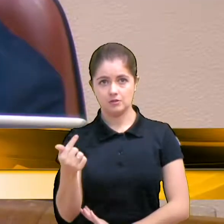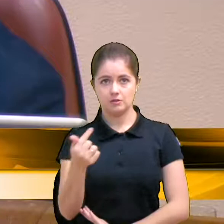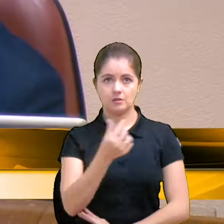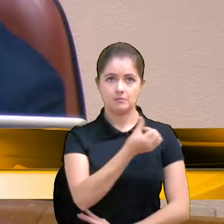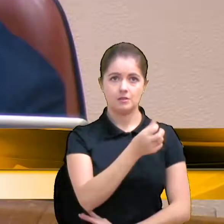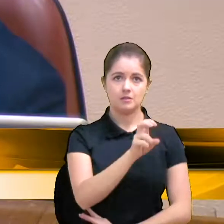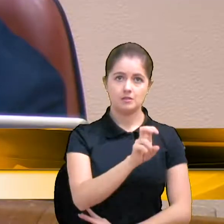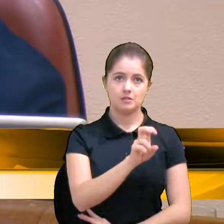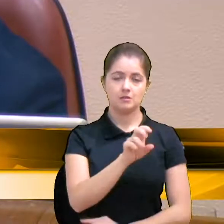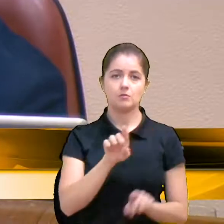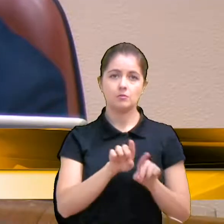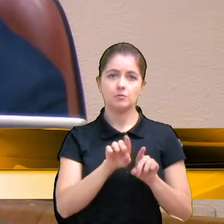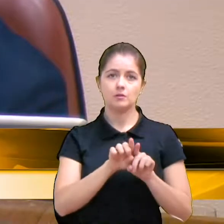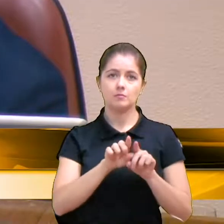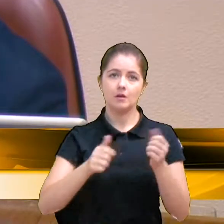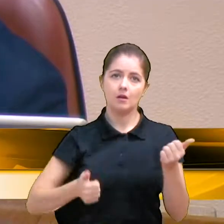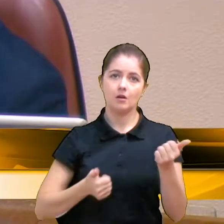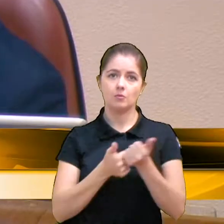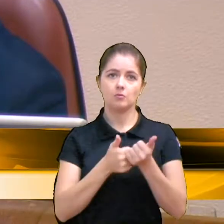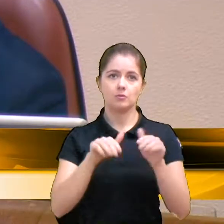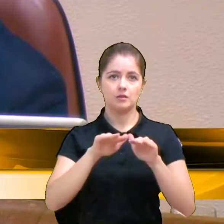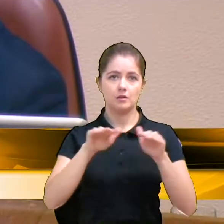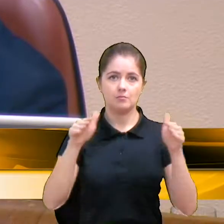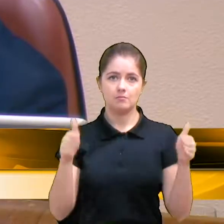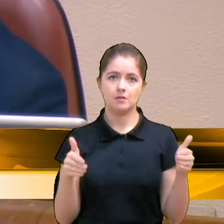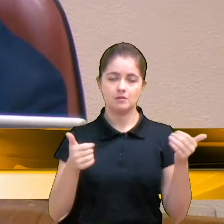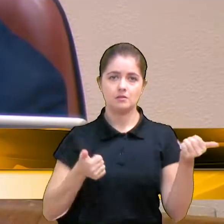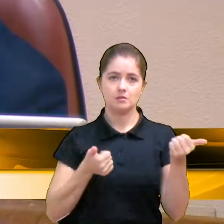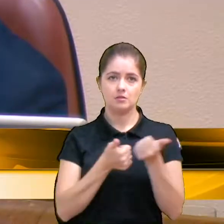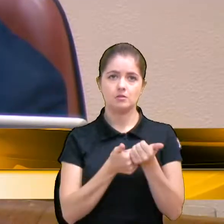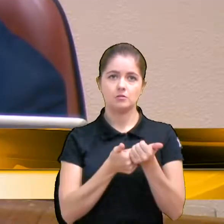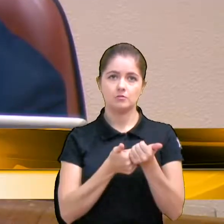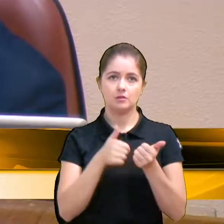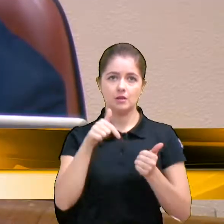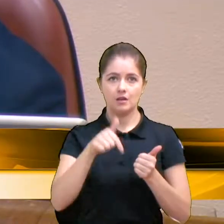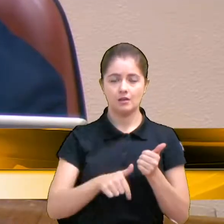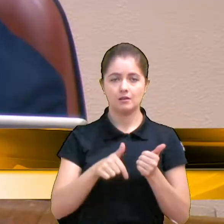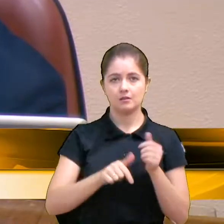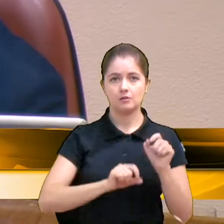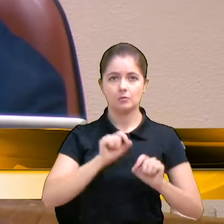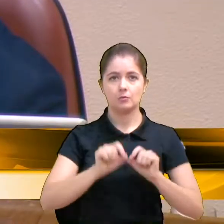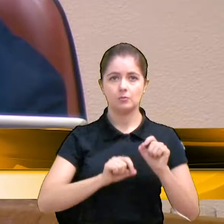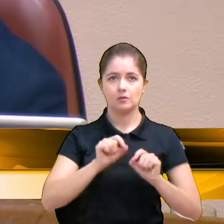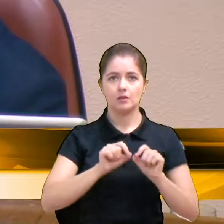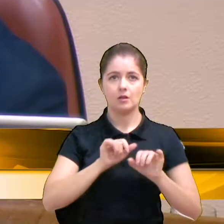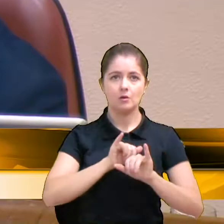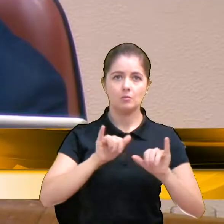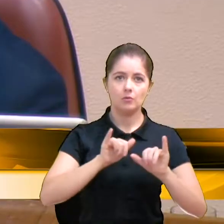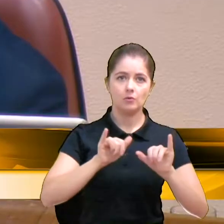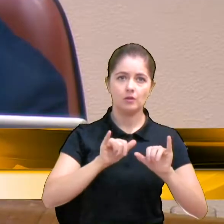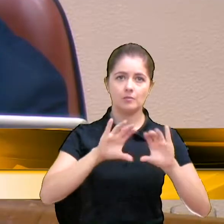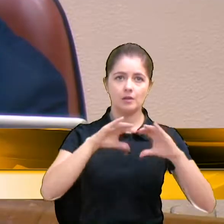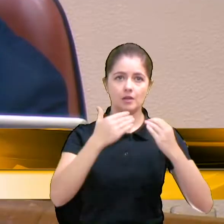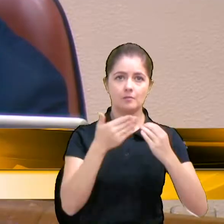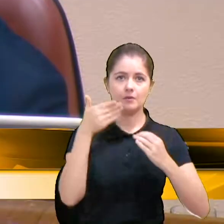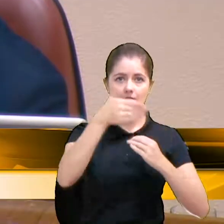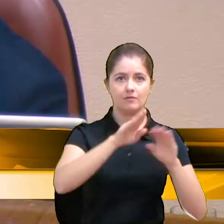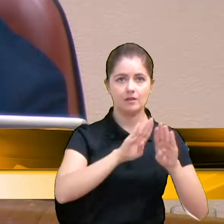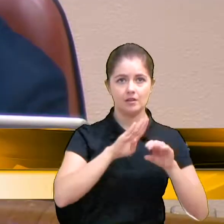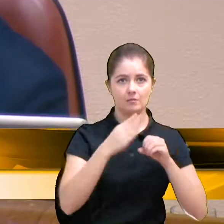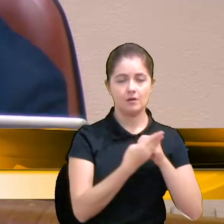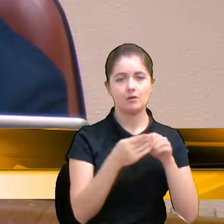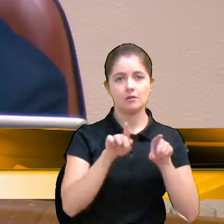de autoria da mesa diretora, que regulamenta no âmbito desta Câmara Municipal os programas institucionais Câmara Vai aos Bairros, Visita Legislativa e Câmara